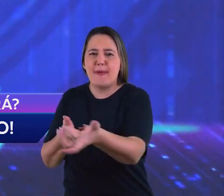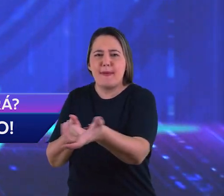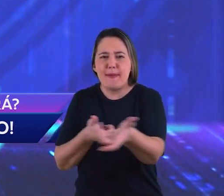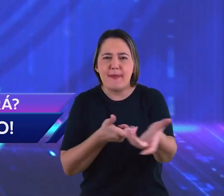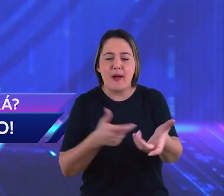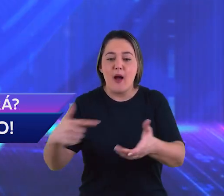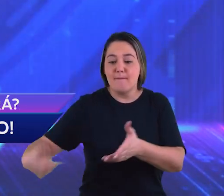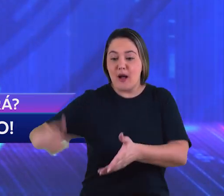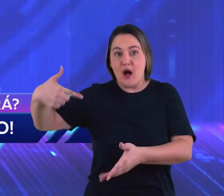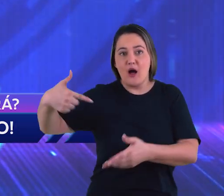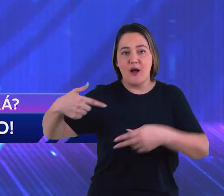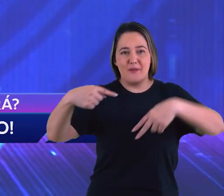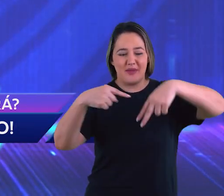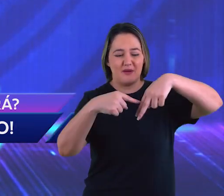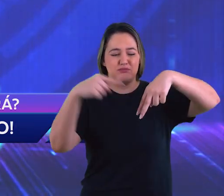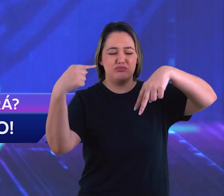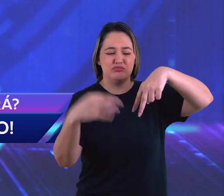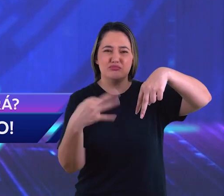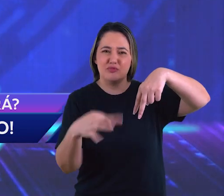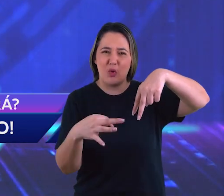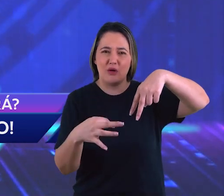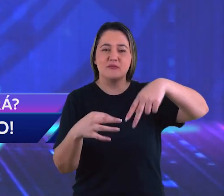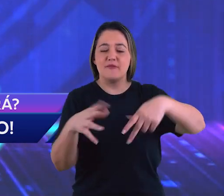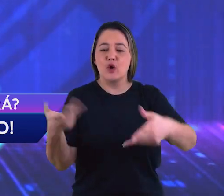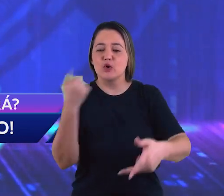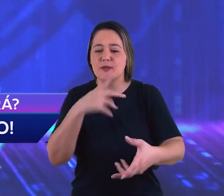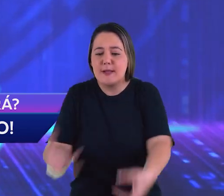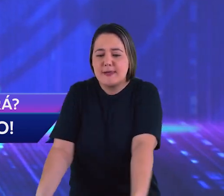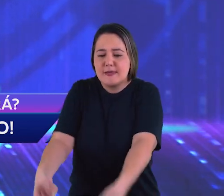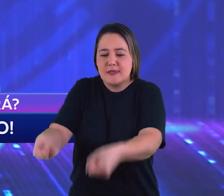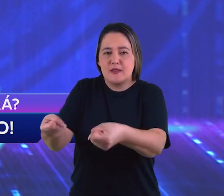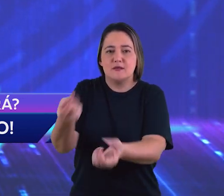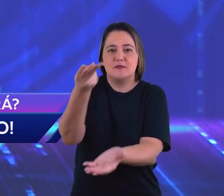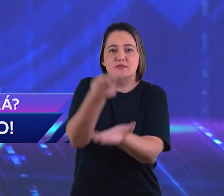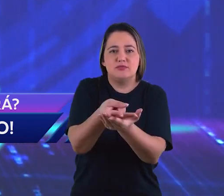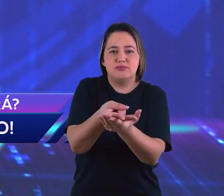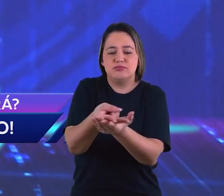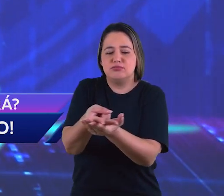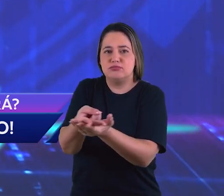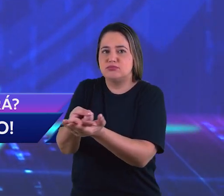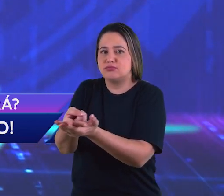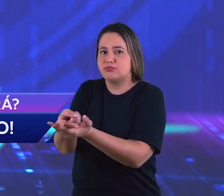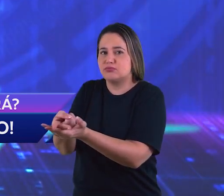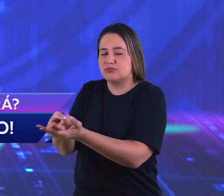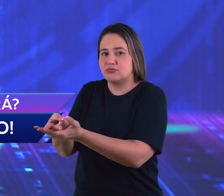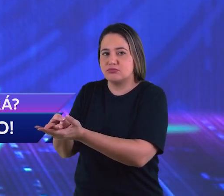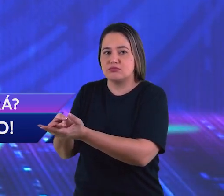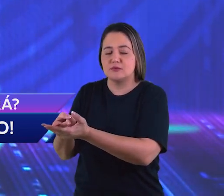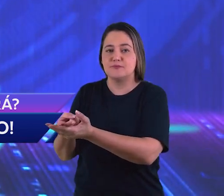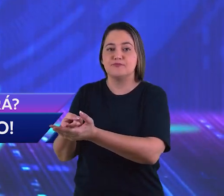suas pernas. Então ele foi resgatado e no meio do resgate ele recebeu